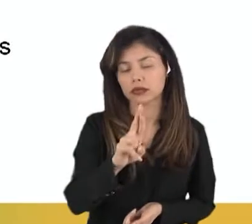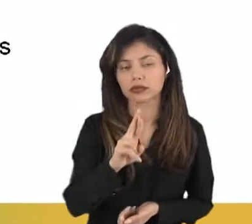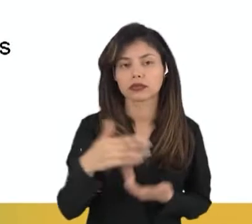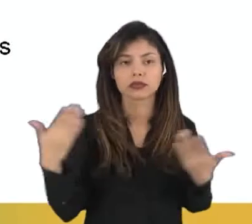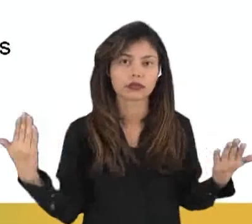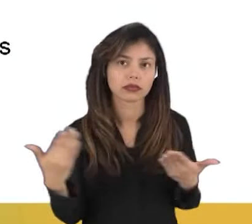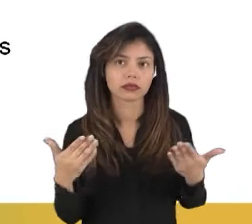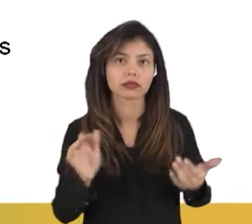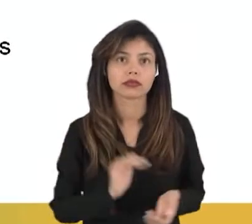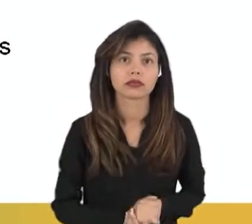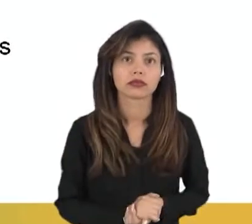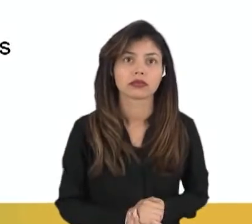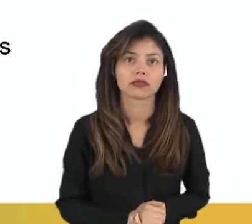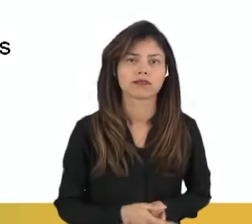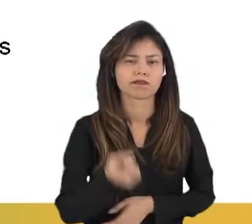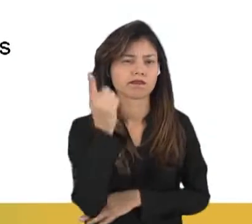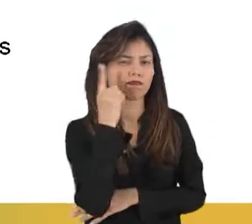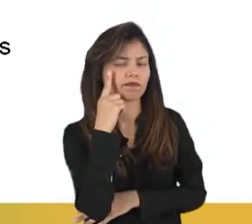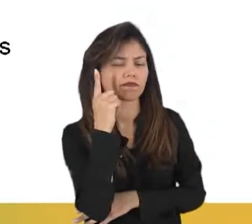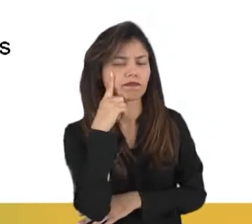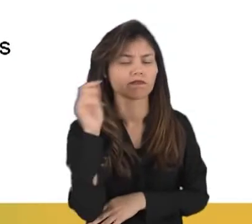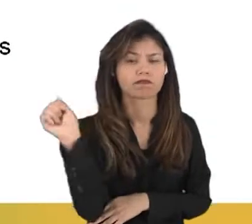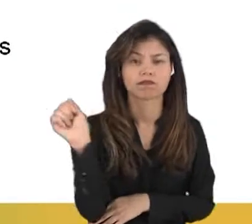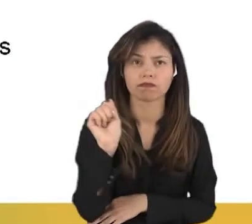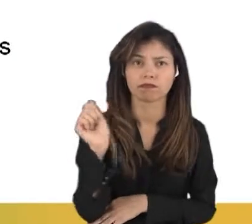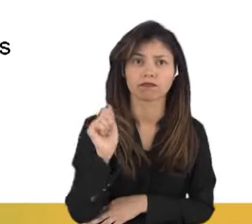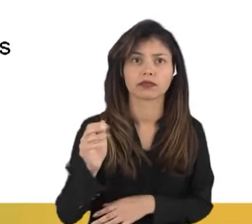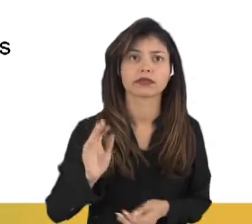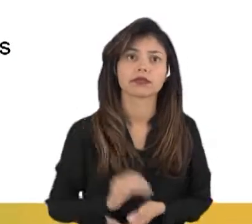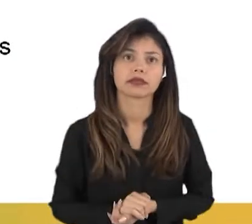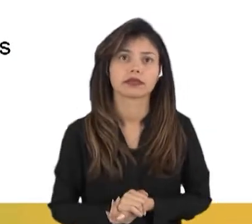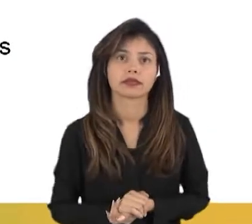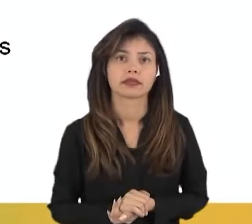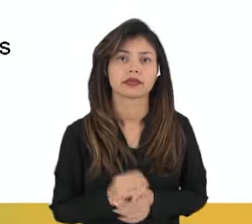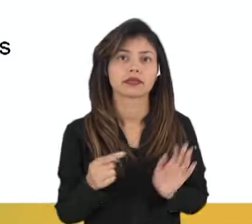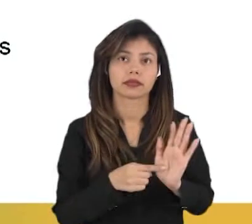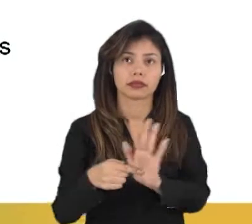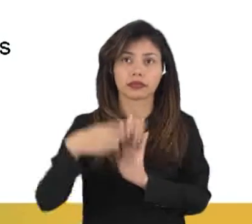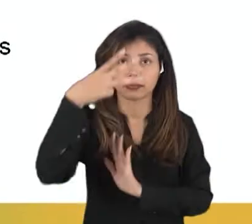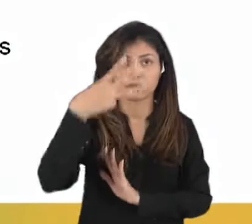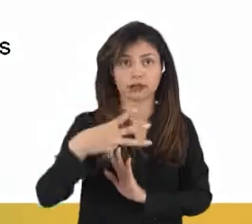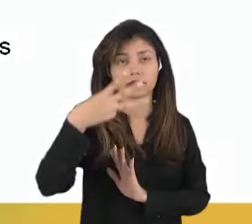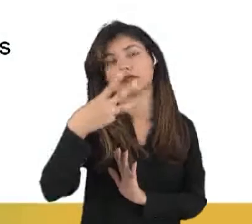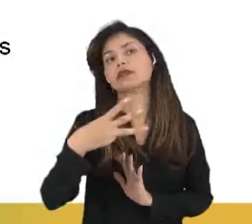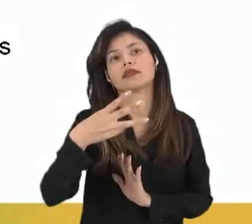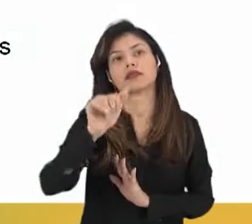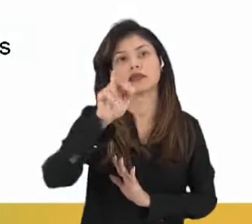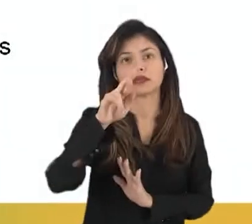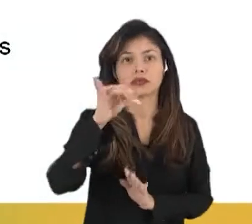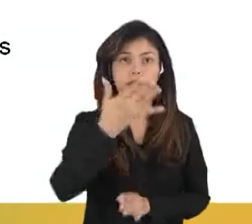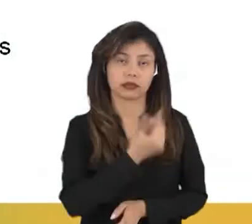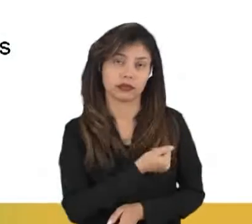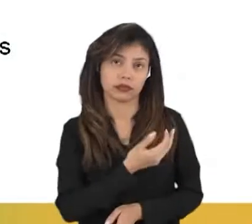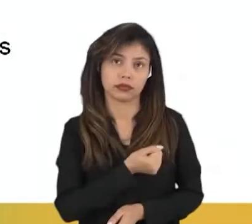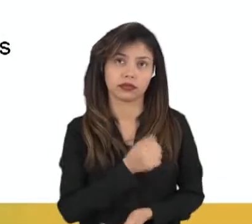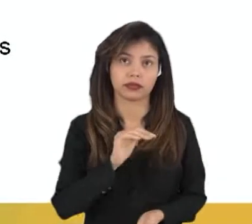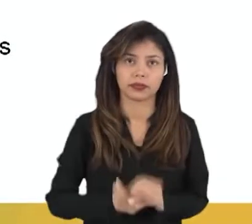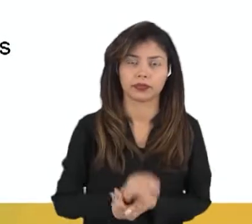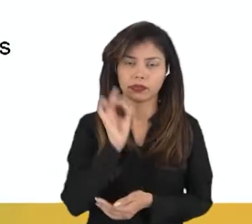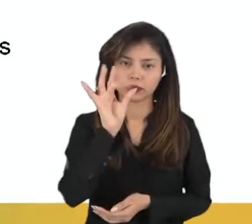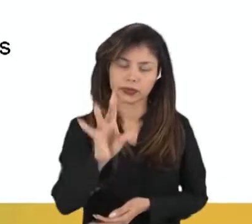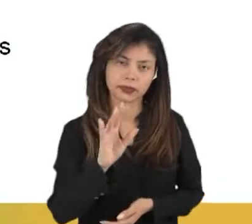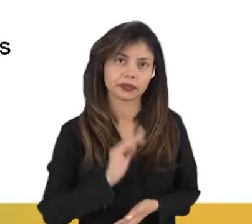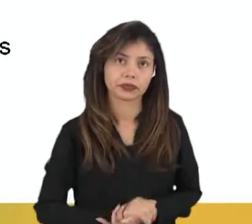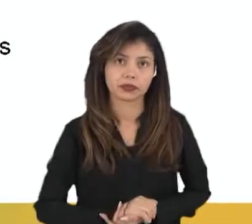resolução. Vamos supor aí na letra A que os traços a seguir representem os 3 algarismos dos números dos bilhetes dos alunos,